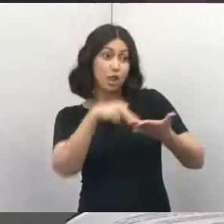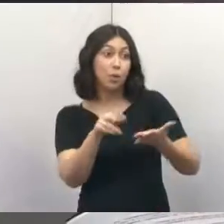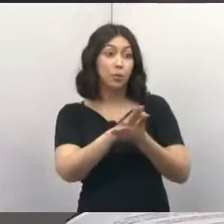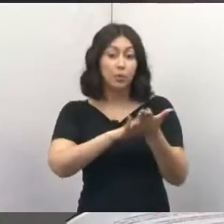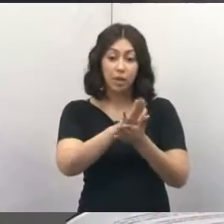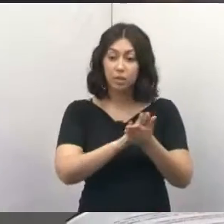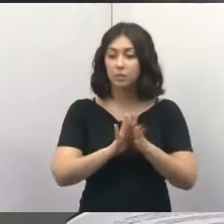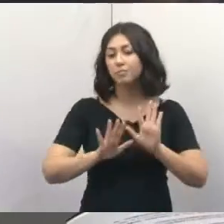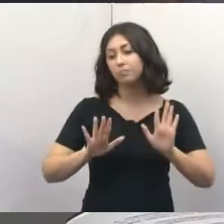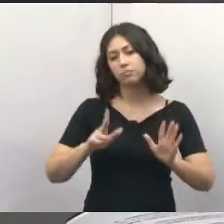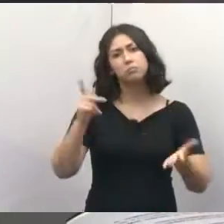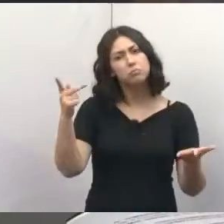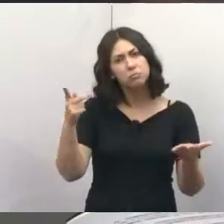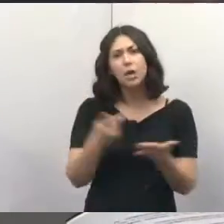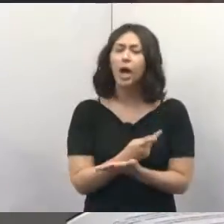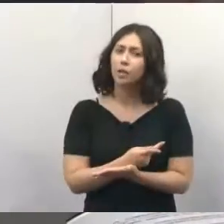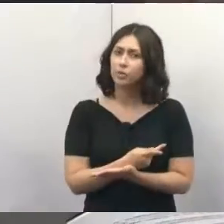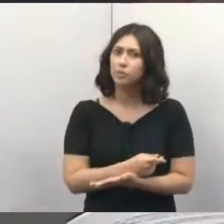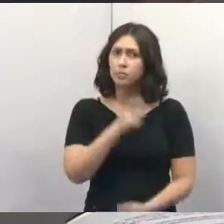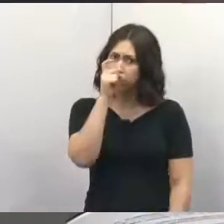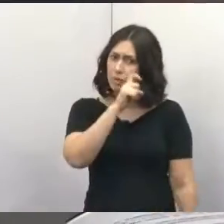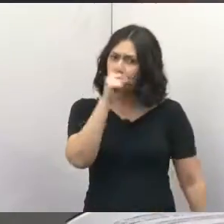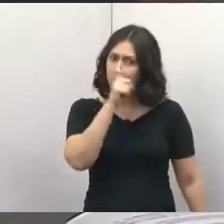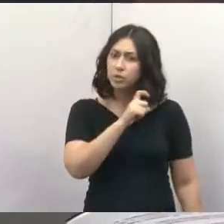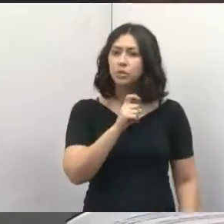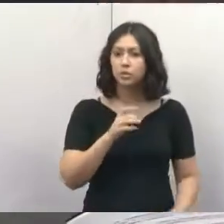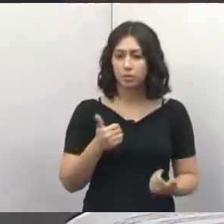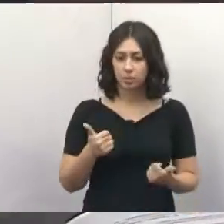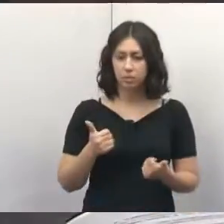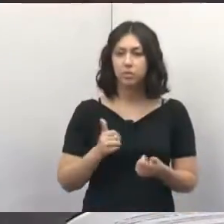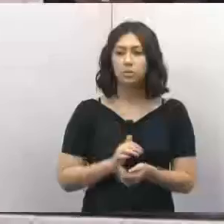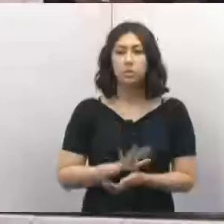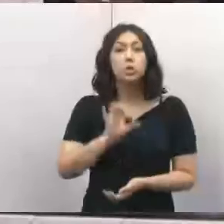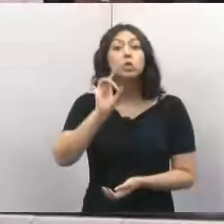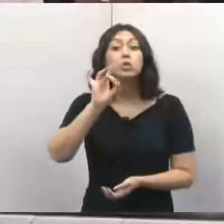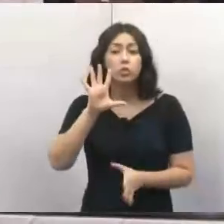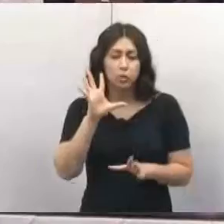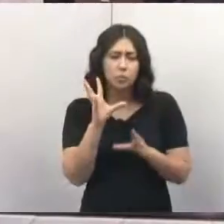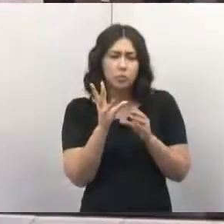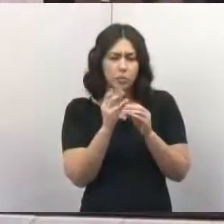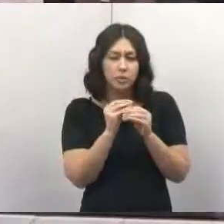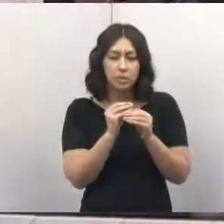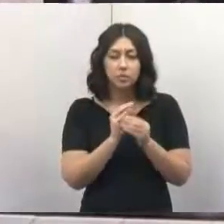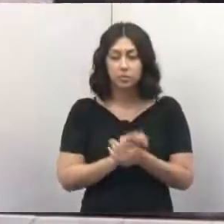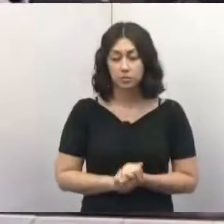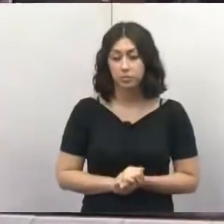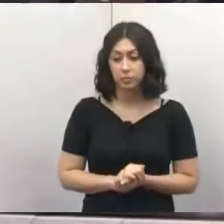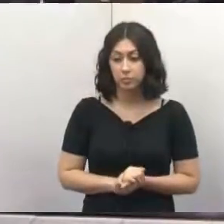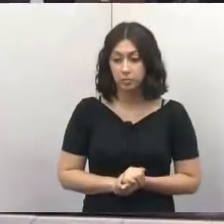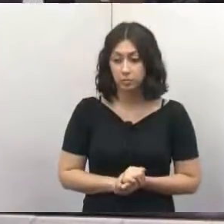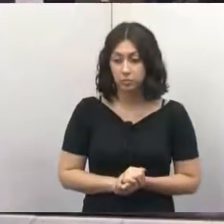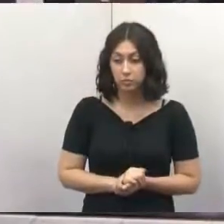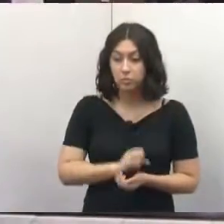projeto, isso não é verdade, isso é leviano. Só complementando, o Rodrigo,